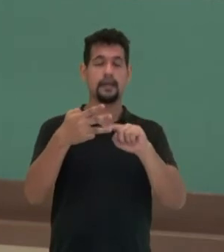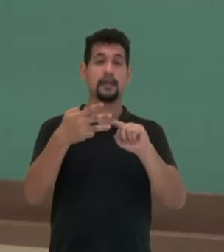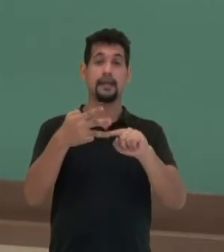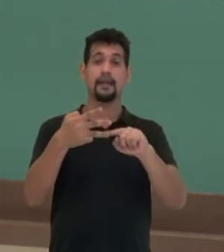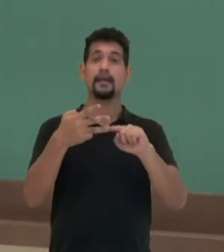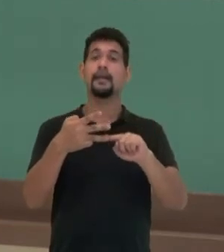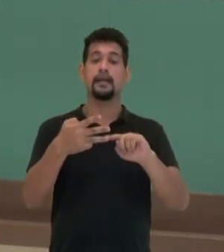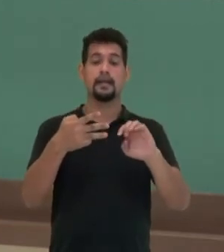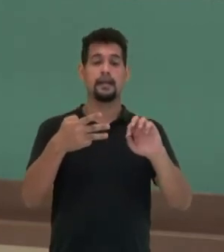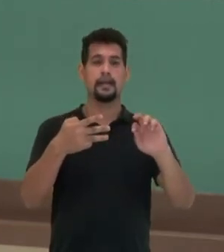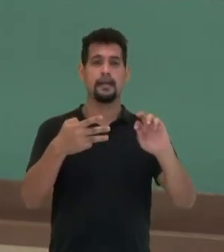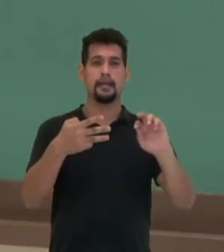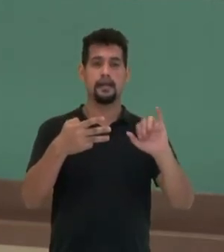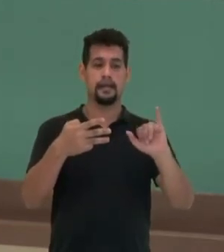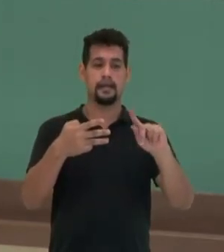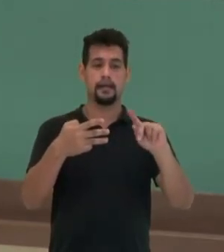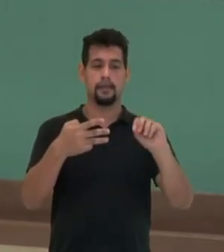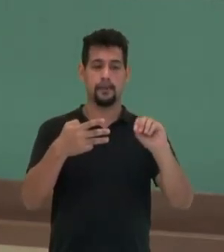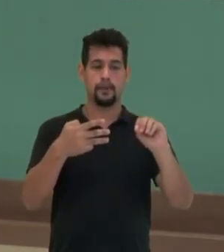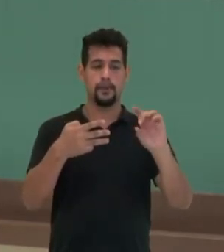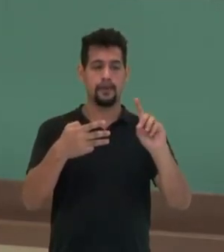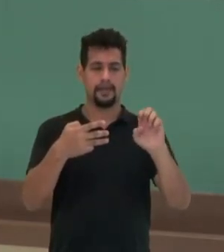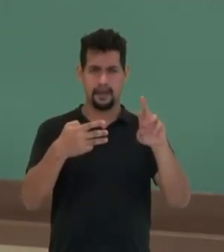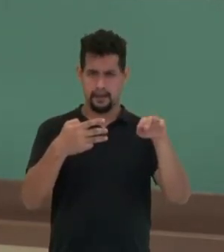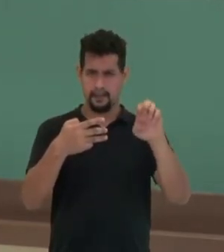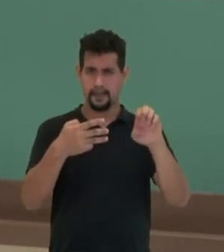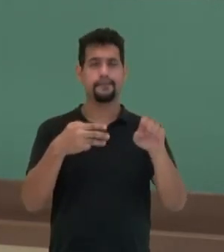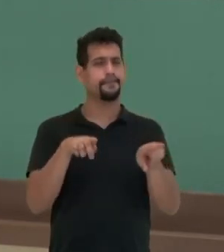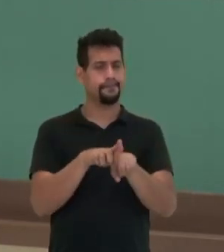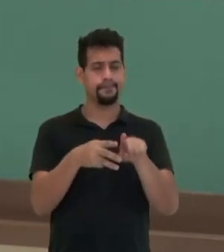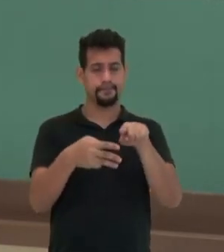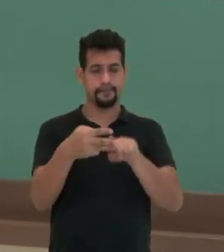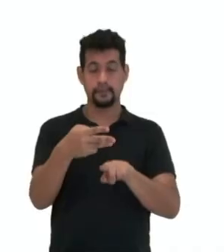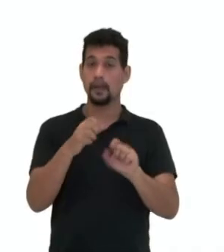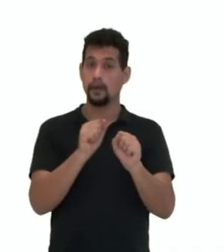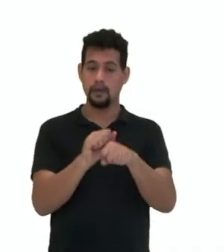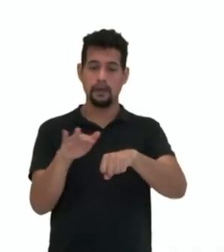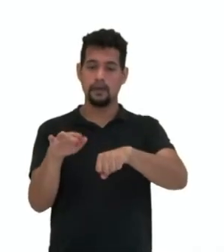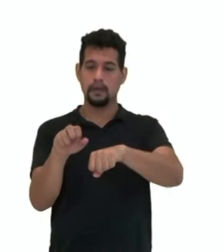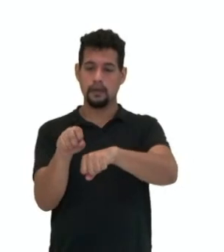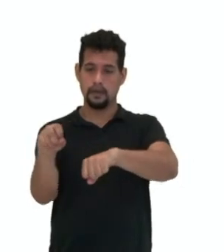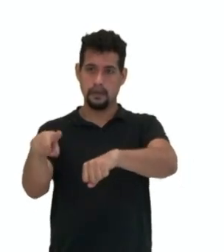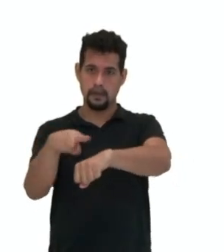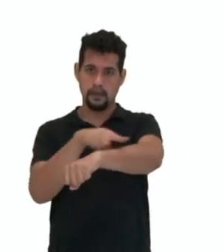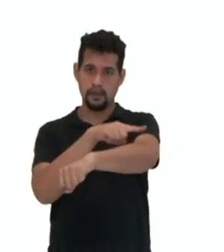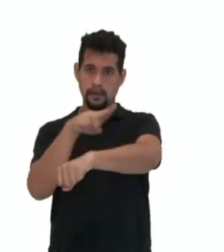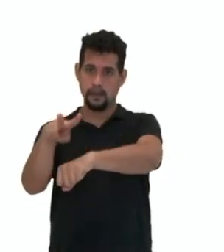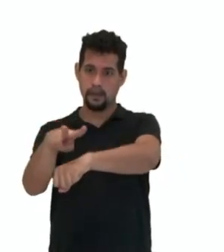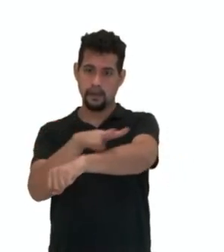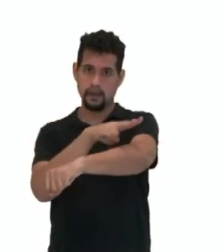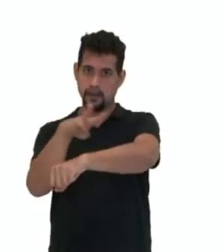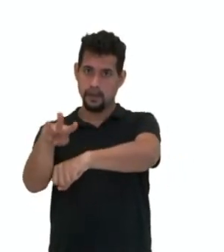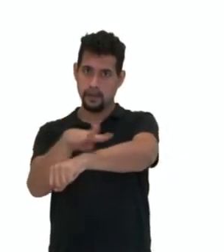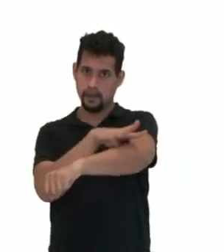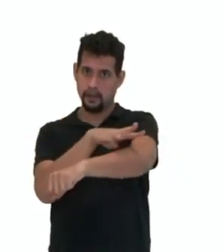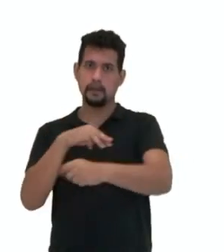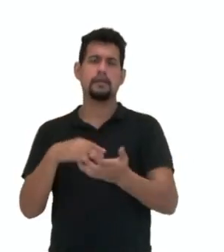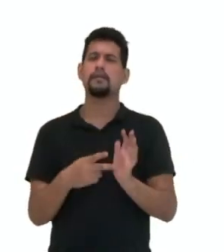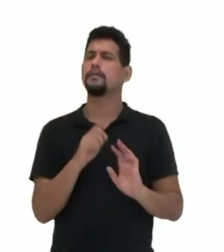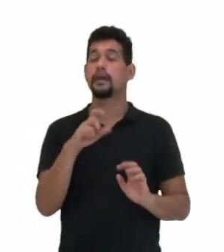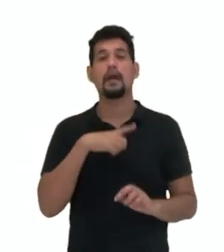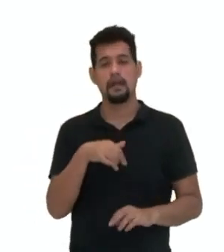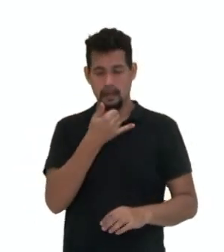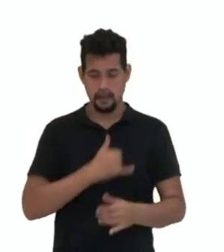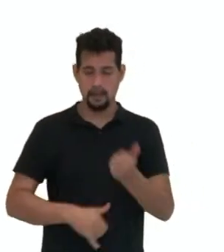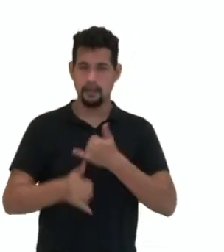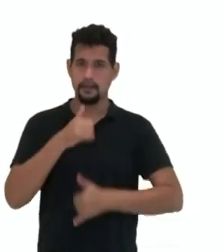e a hipoderme, que é o tecido adiposo. Quais são as funções desse tecido? Lá, reserva de energia, eu